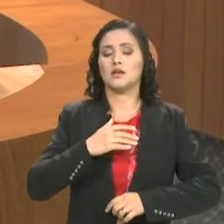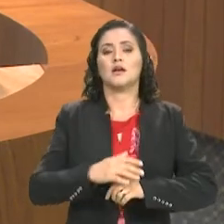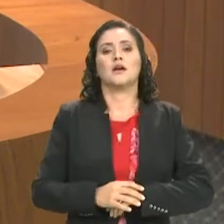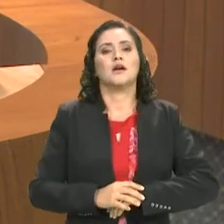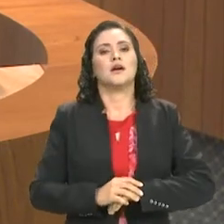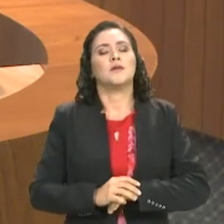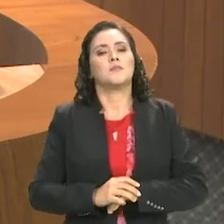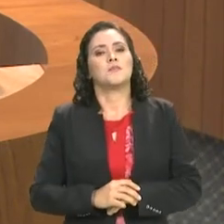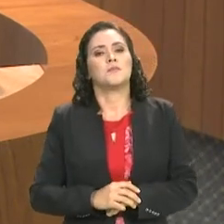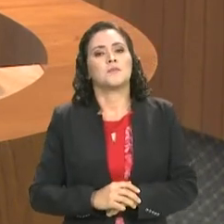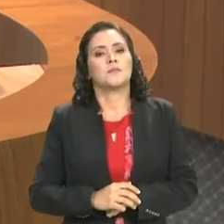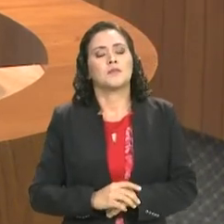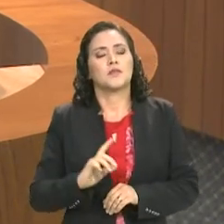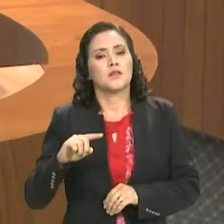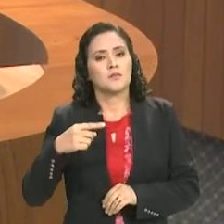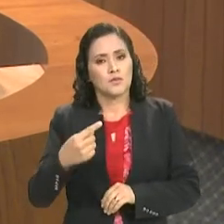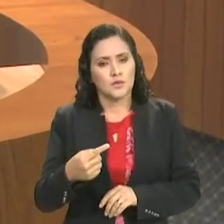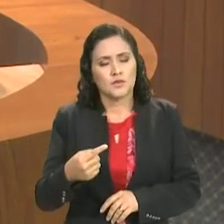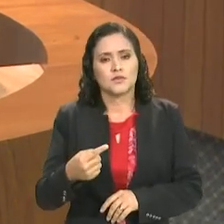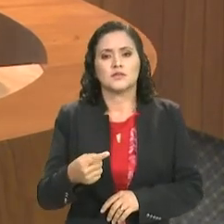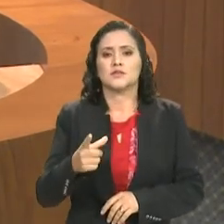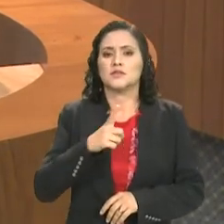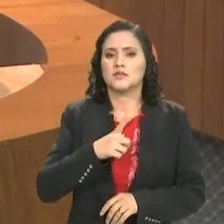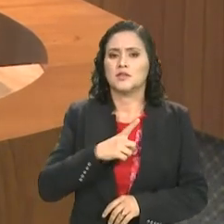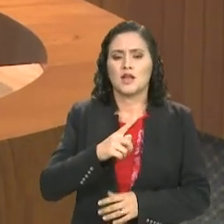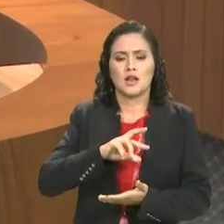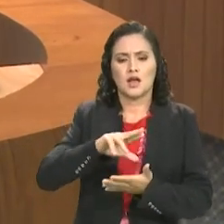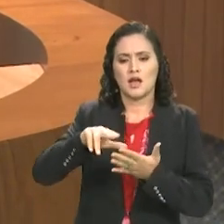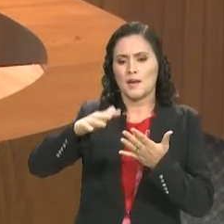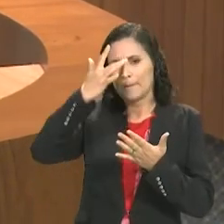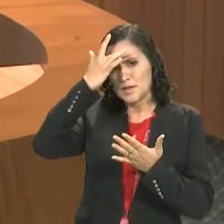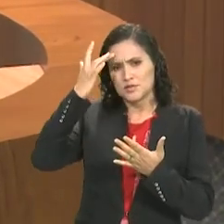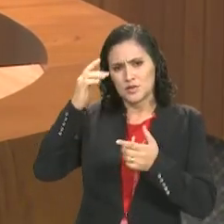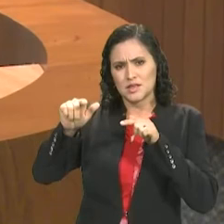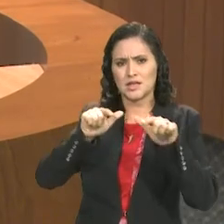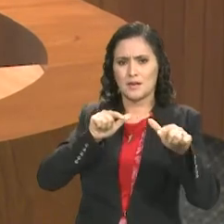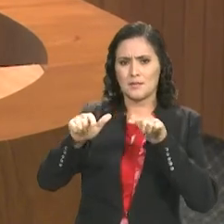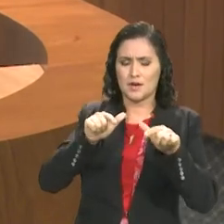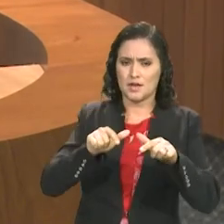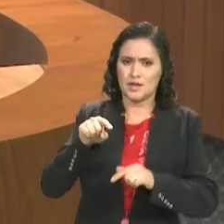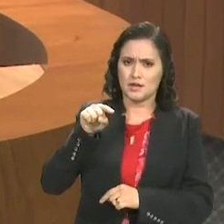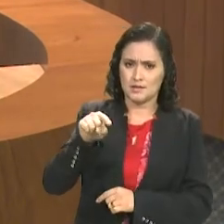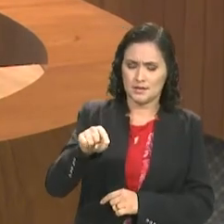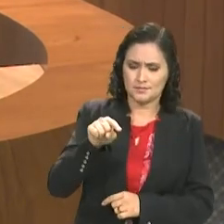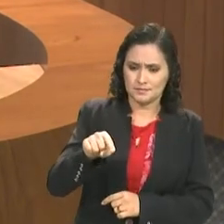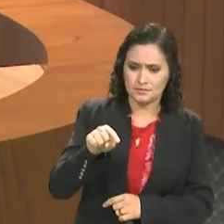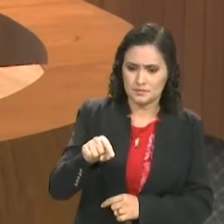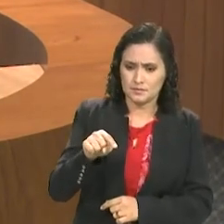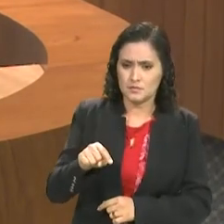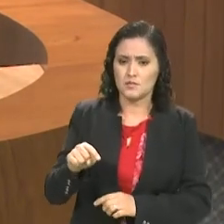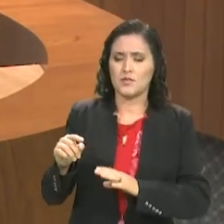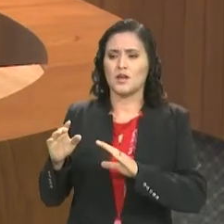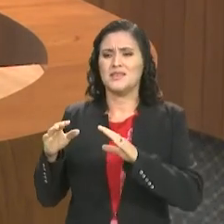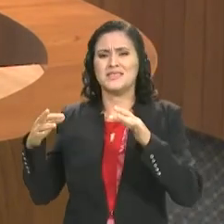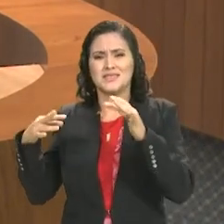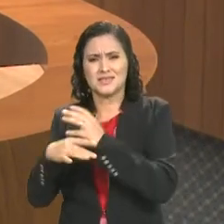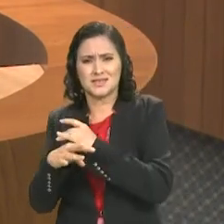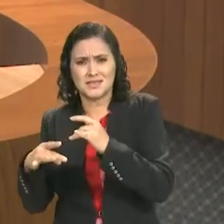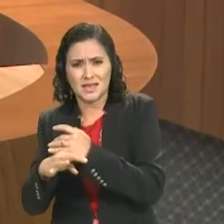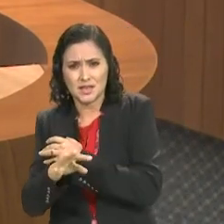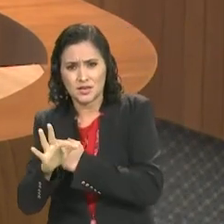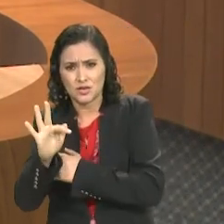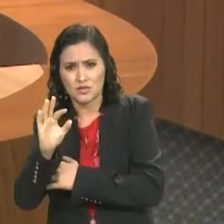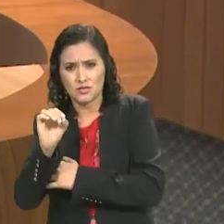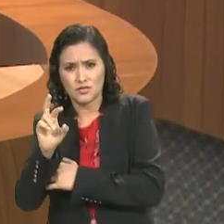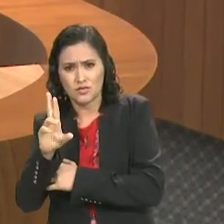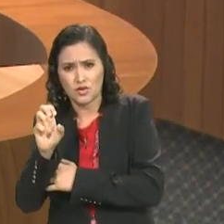que pode ser a solução definitiva para retirar do fórum no centro da cidade todo o